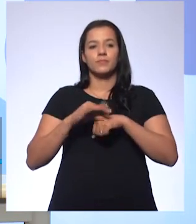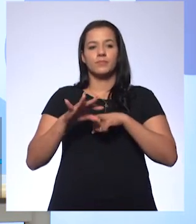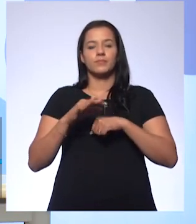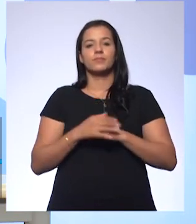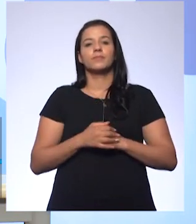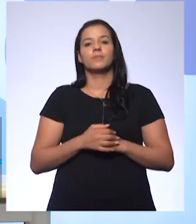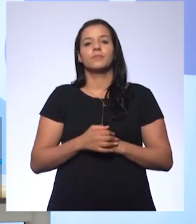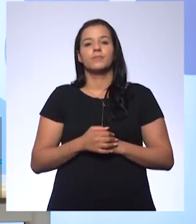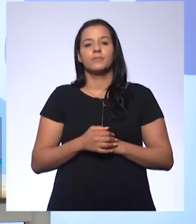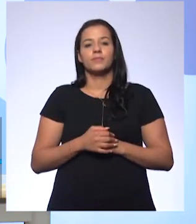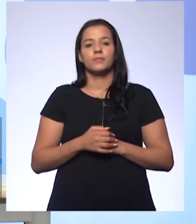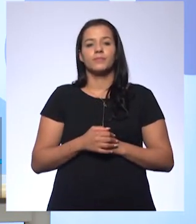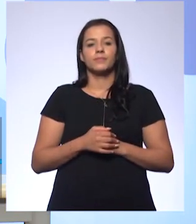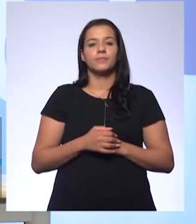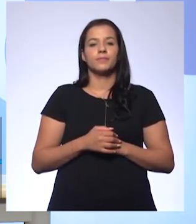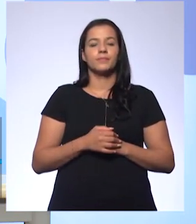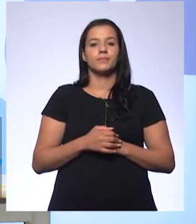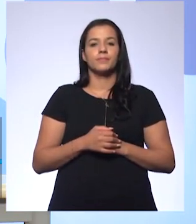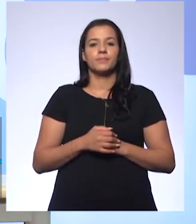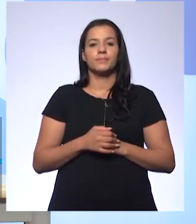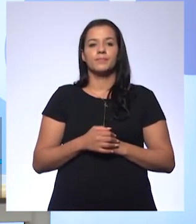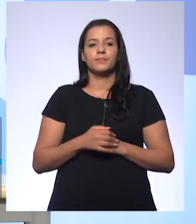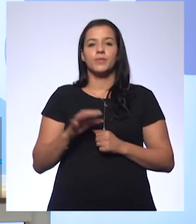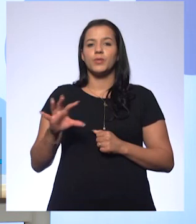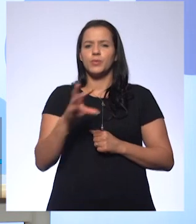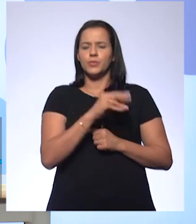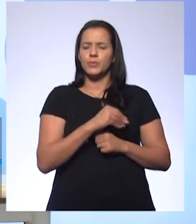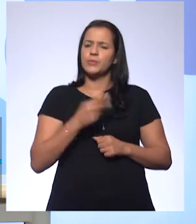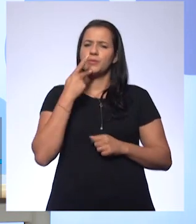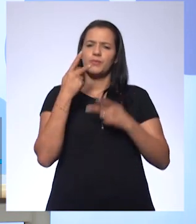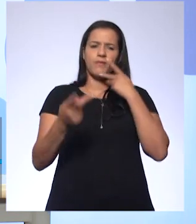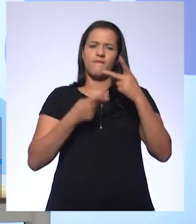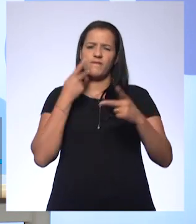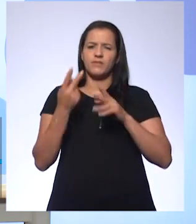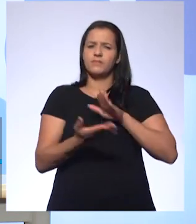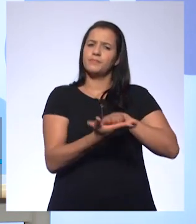M18, N32, O32, P18 e Q8.